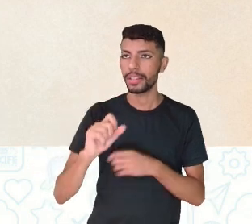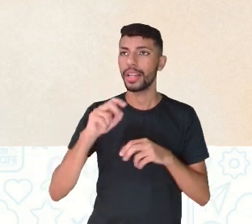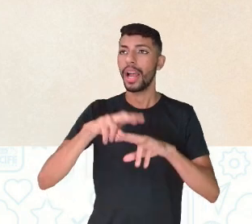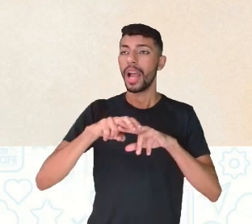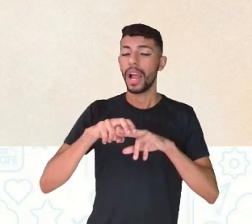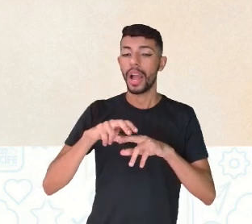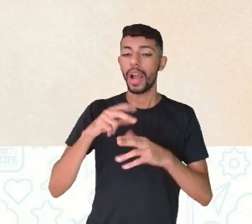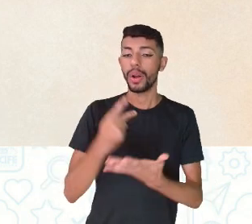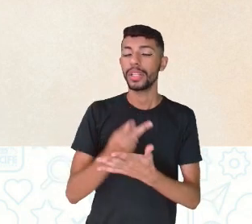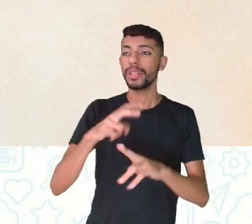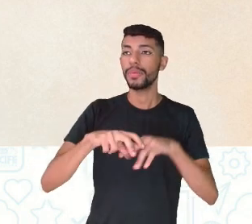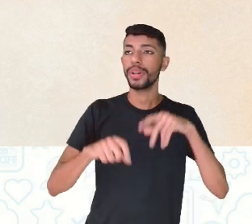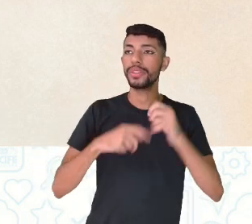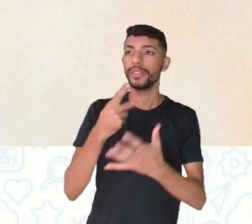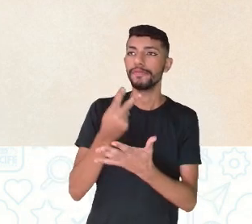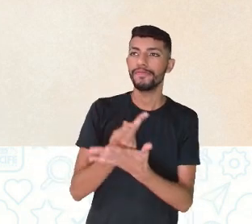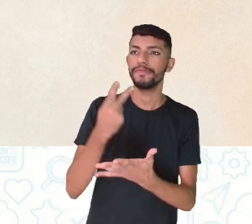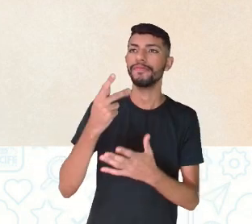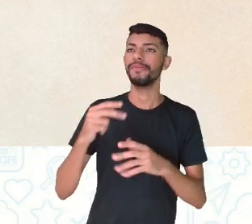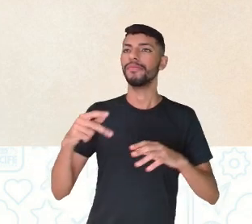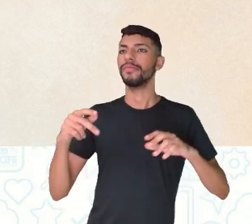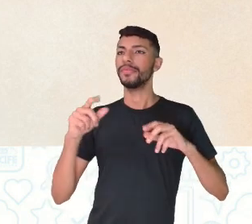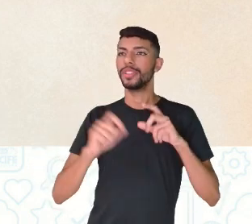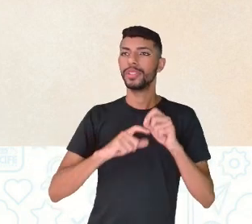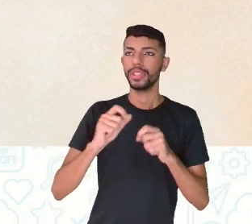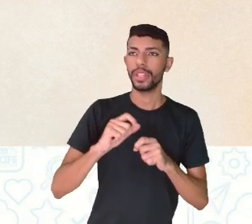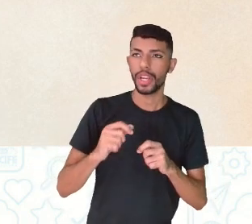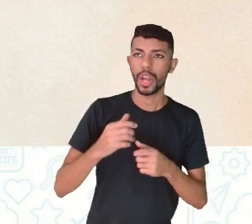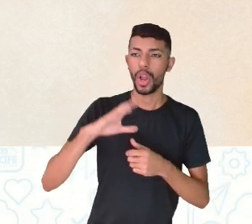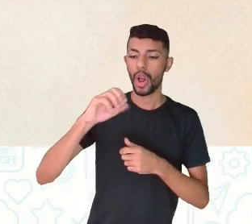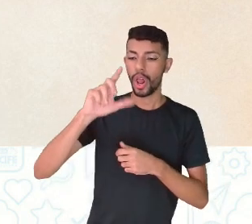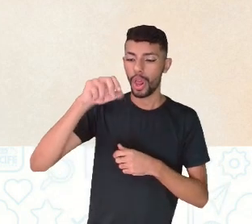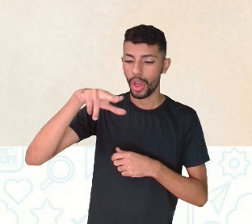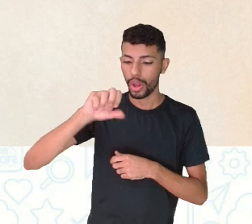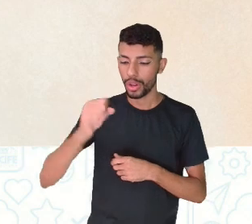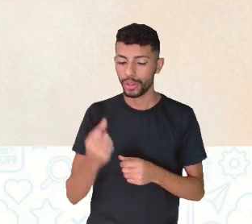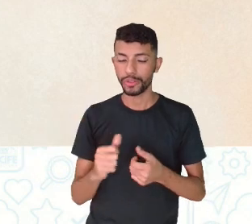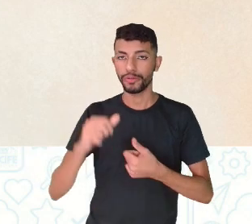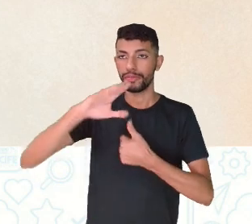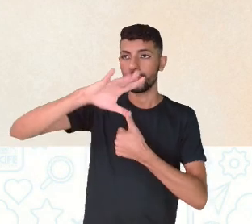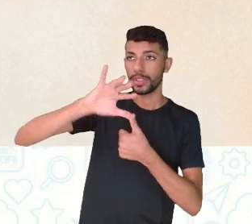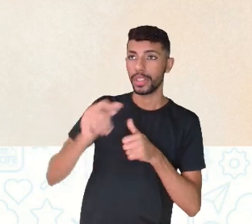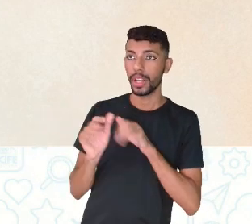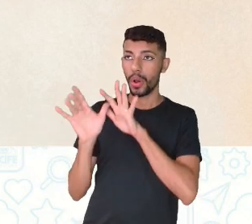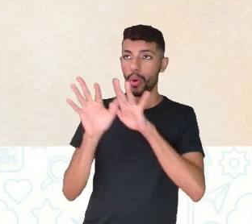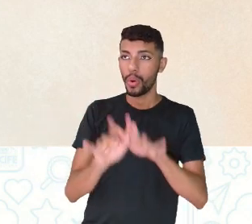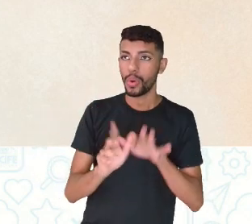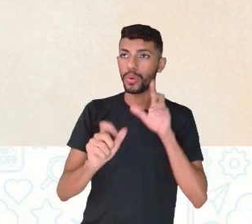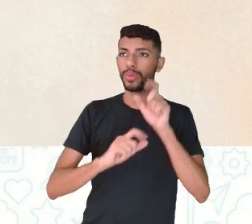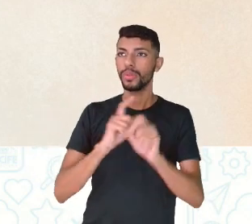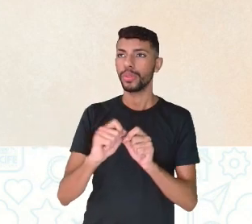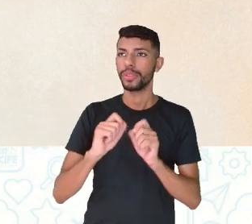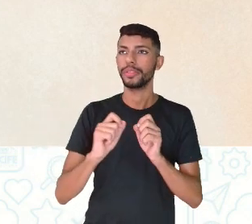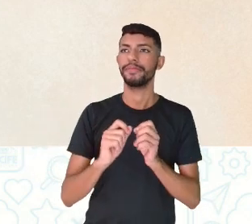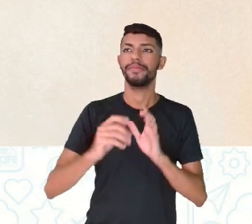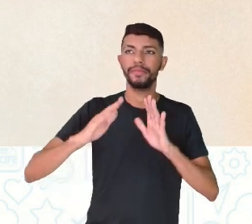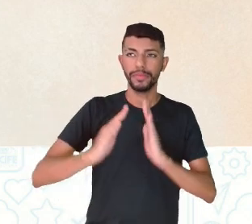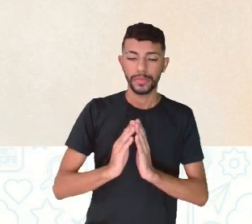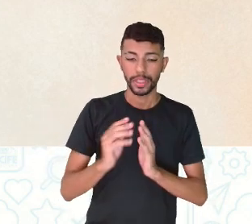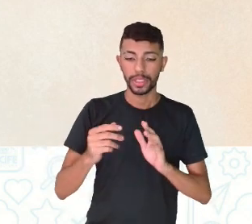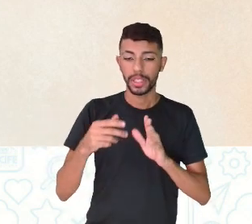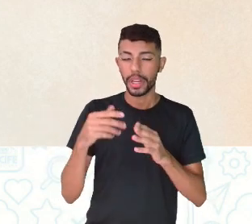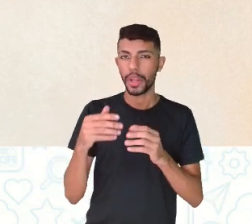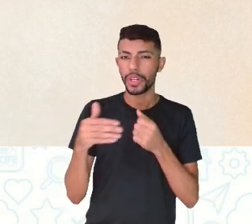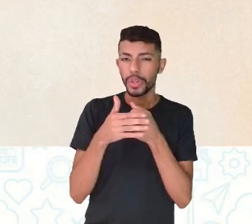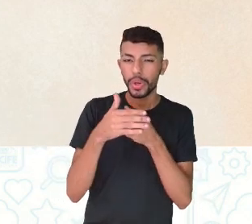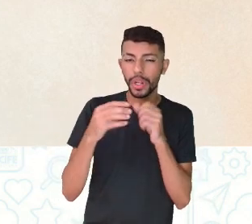colonos norte-americanos, disfarçados de indígenas, invadiram um porto e destruíram caixas de chá,